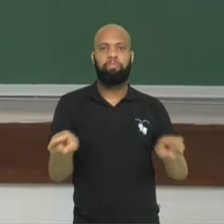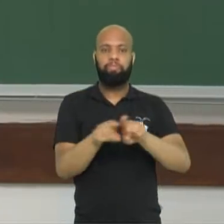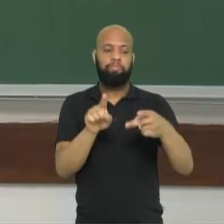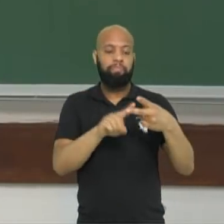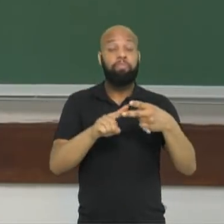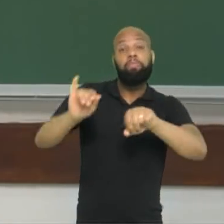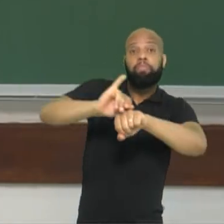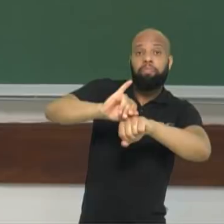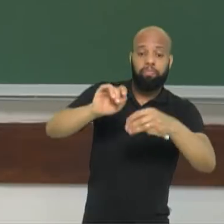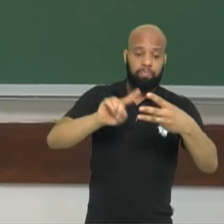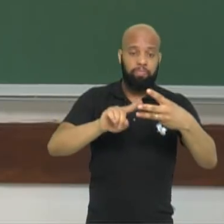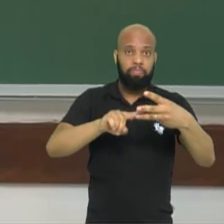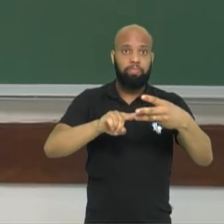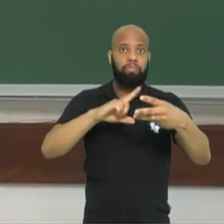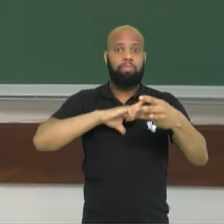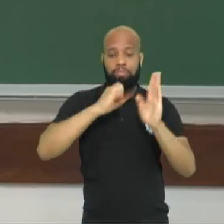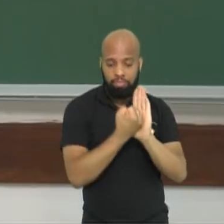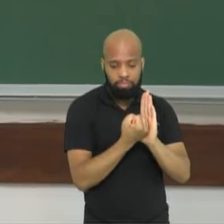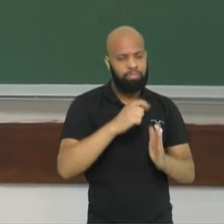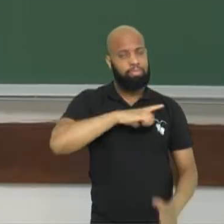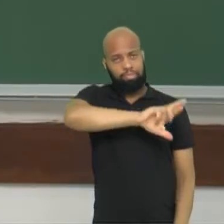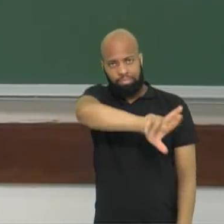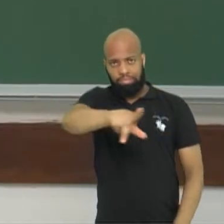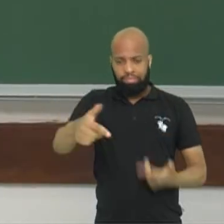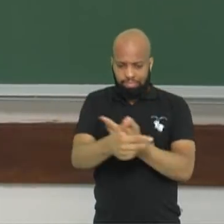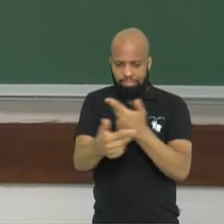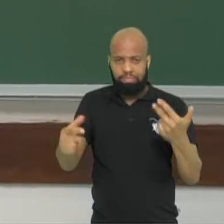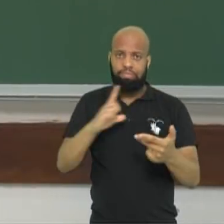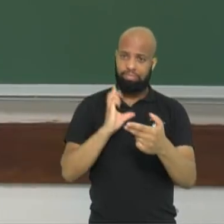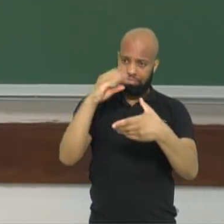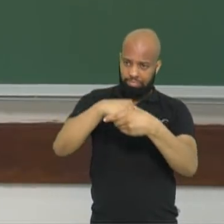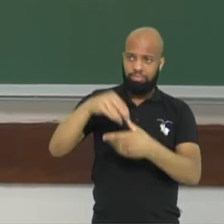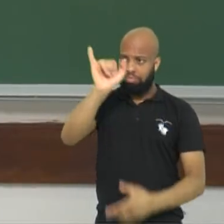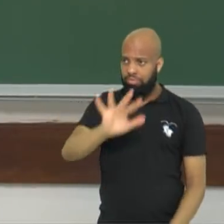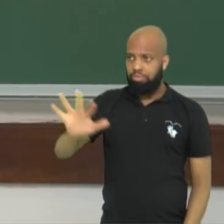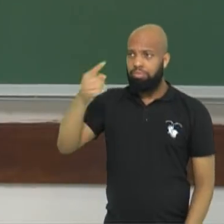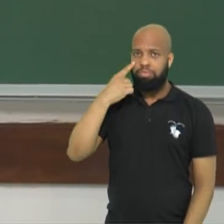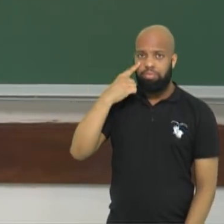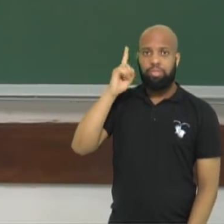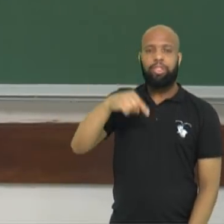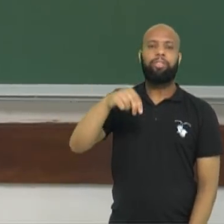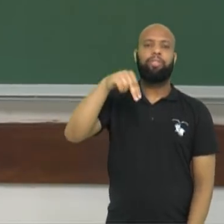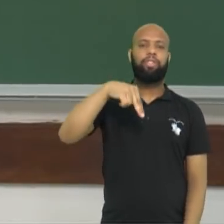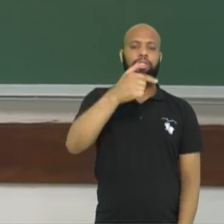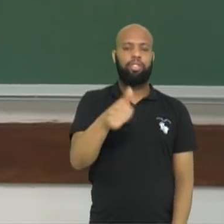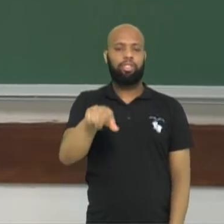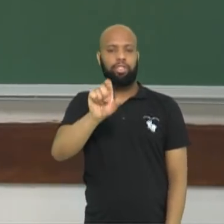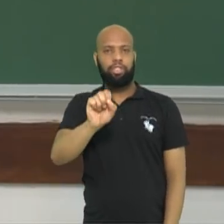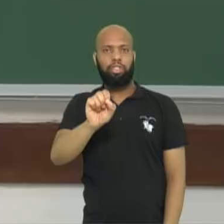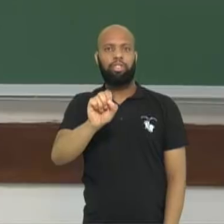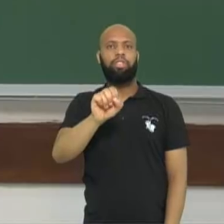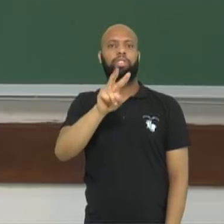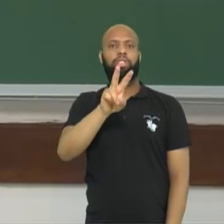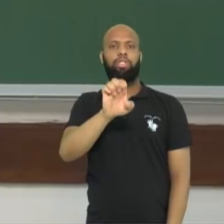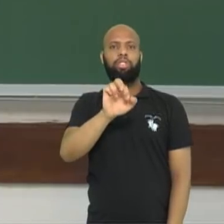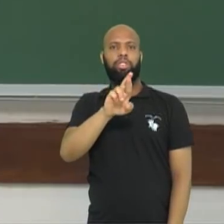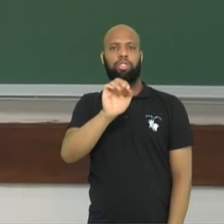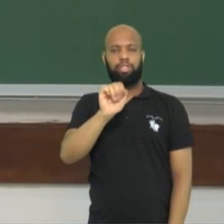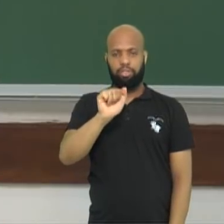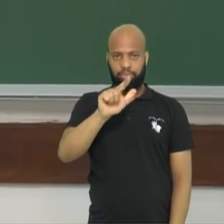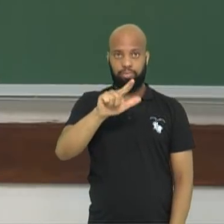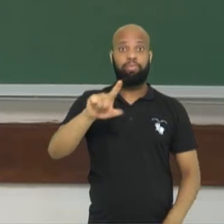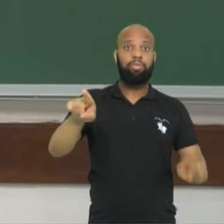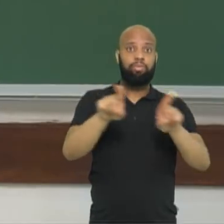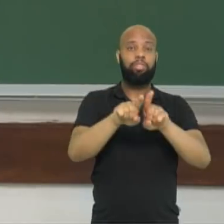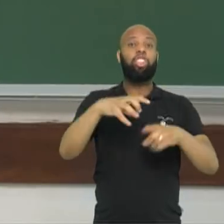os objetos, os símbolos, enfim, os ícones presentes, as formas dos balões, quando temos, né? Formas de